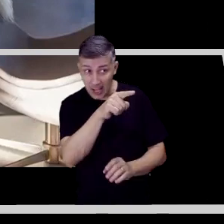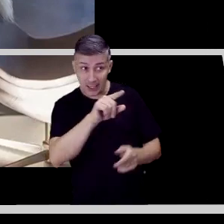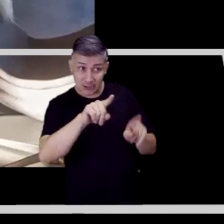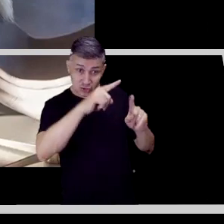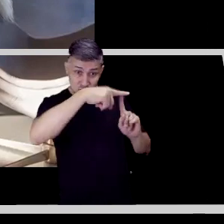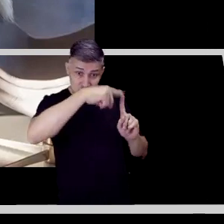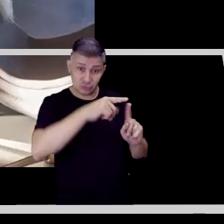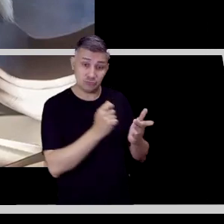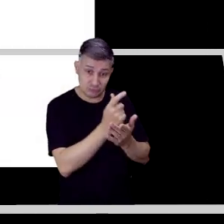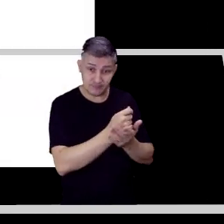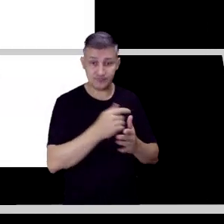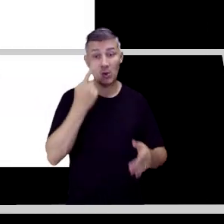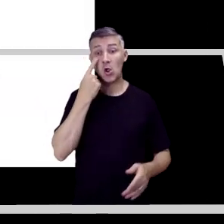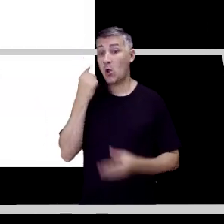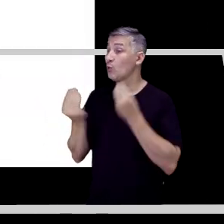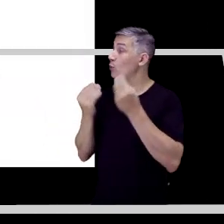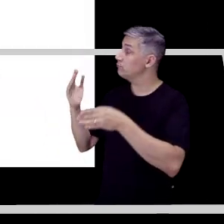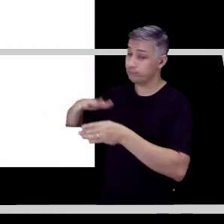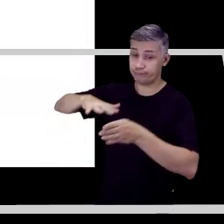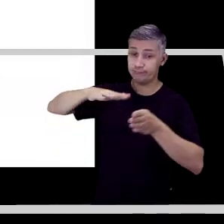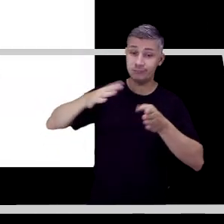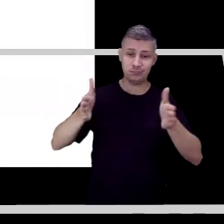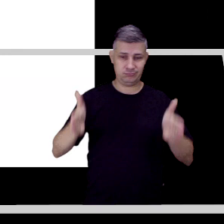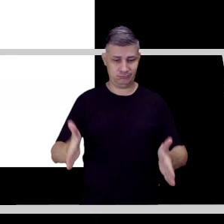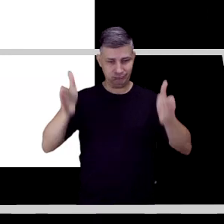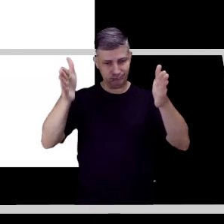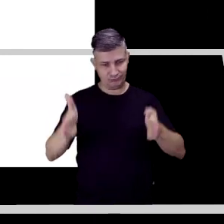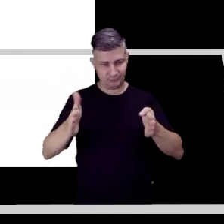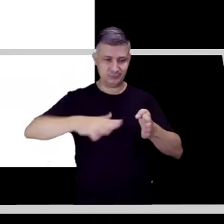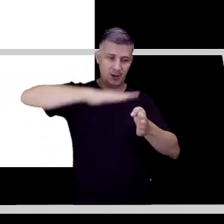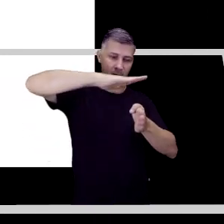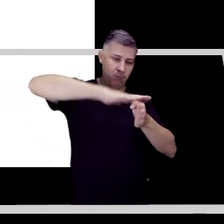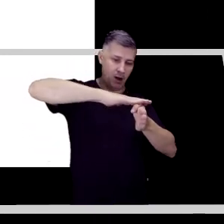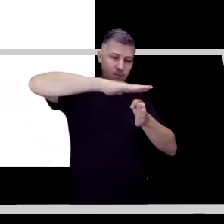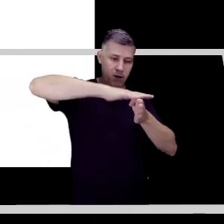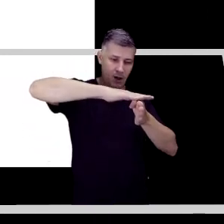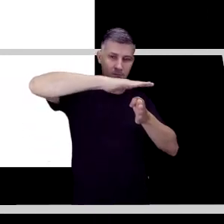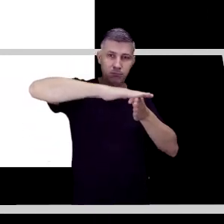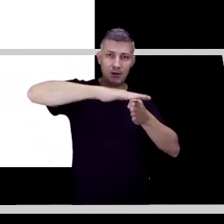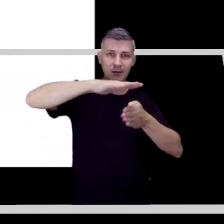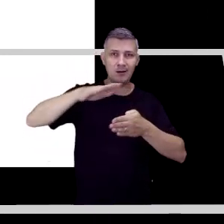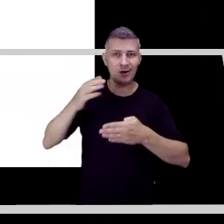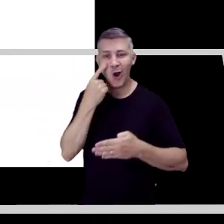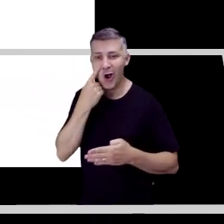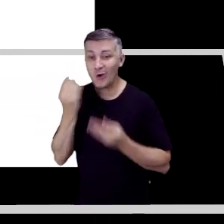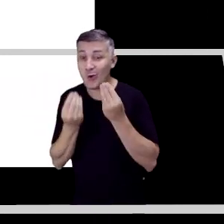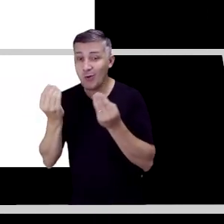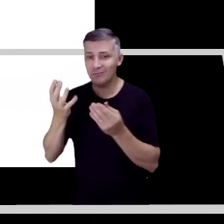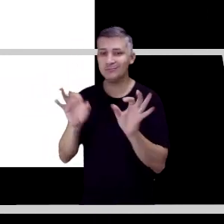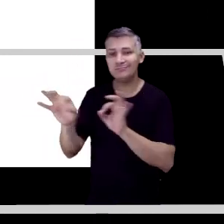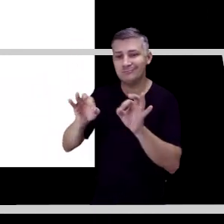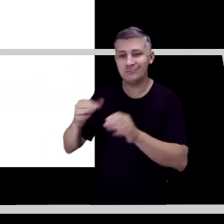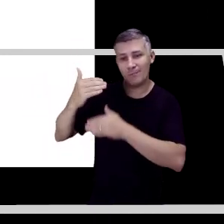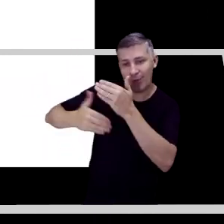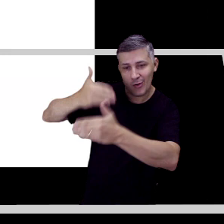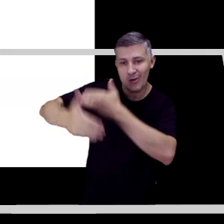inexoravelmente ligada a uma outra. Então aqui mostra bem assim, didaticamente